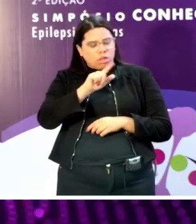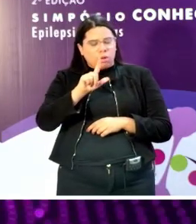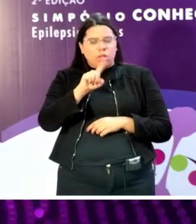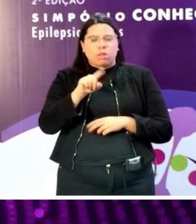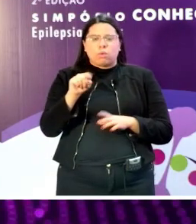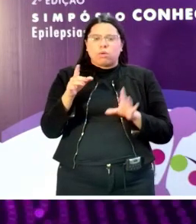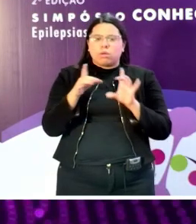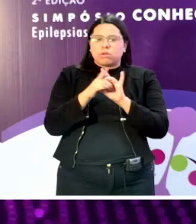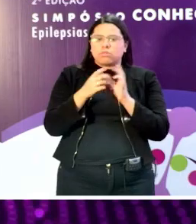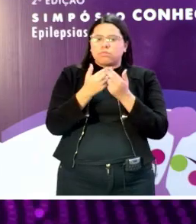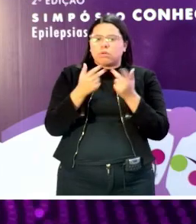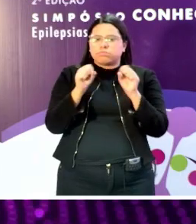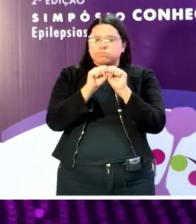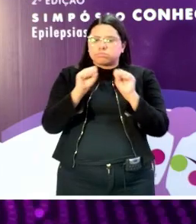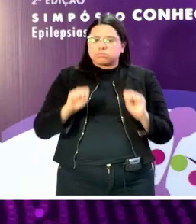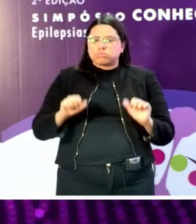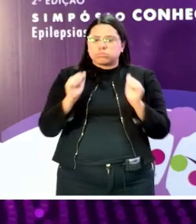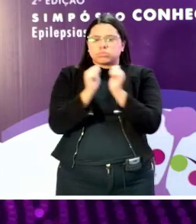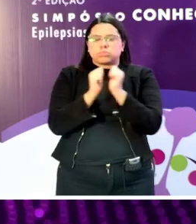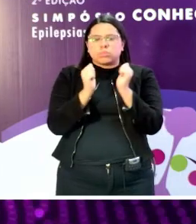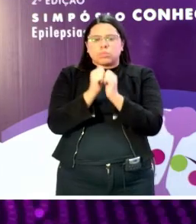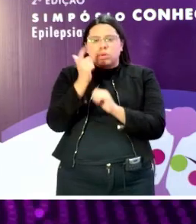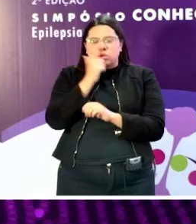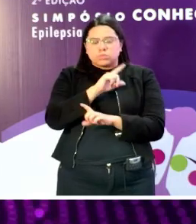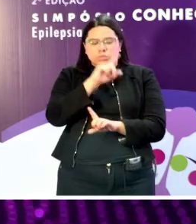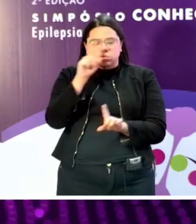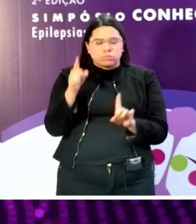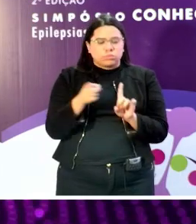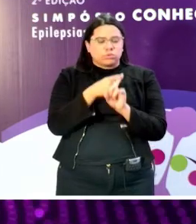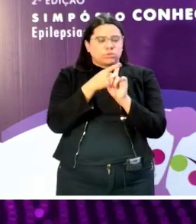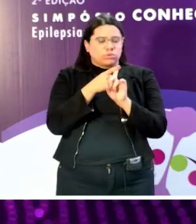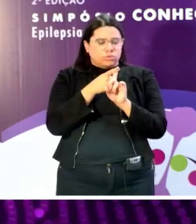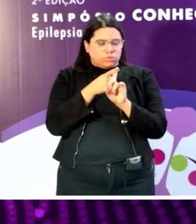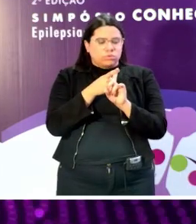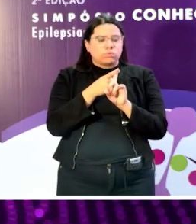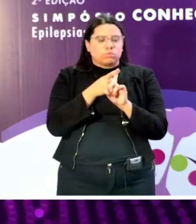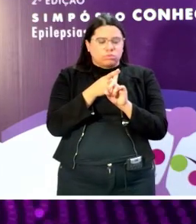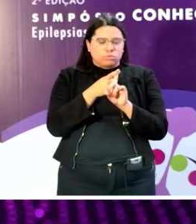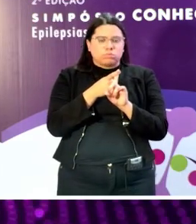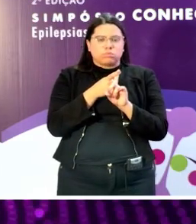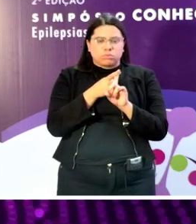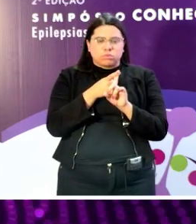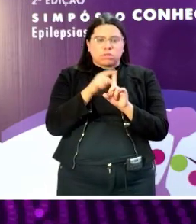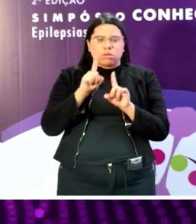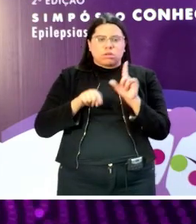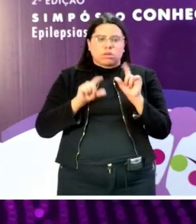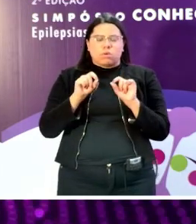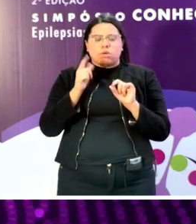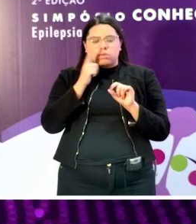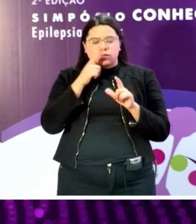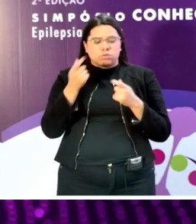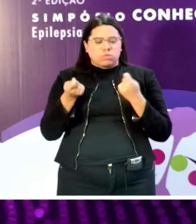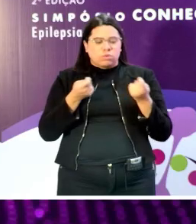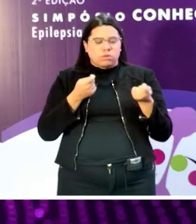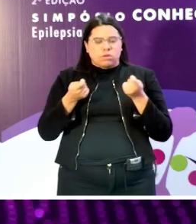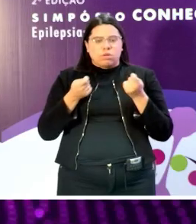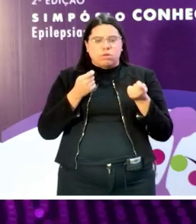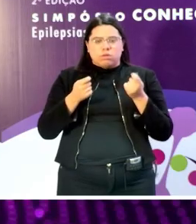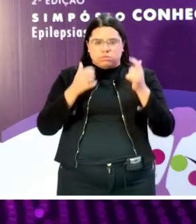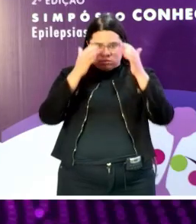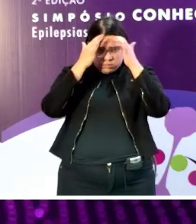série de mecanismos para atingir um objetivo em comum, que é controlar esses neurônios que